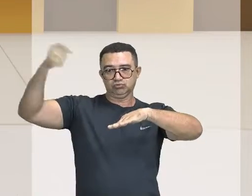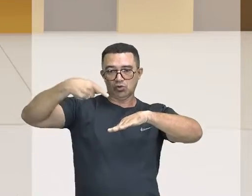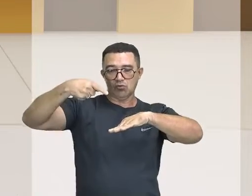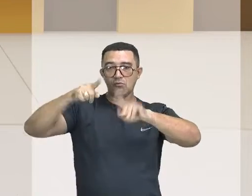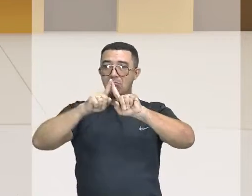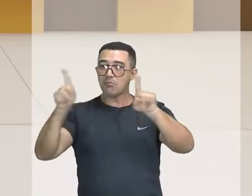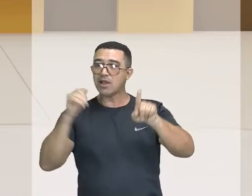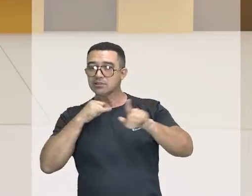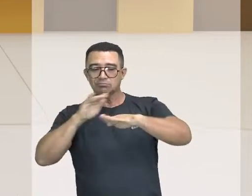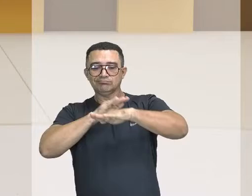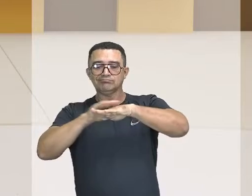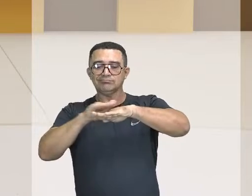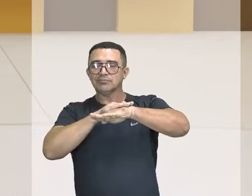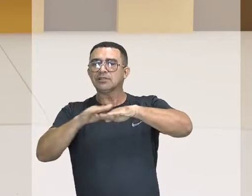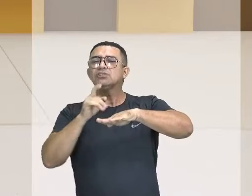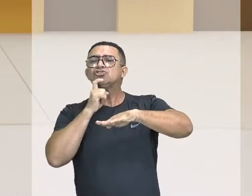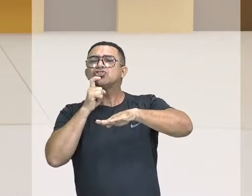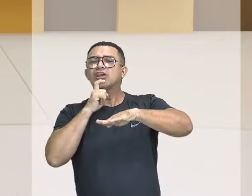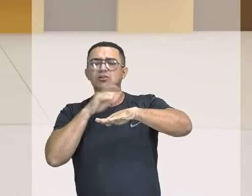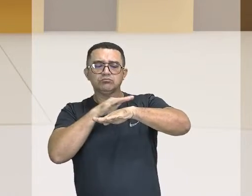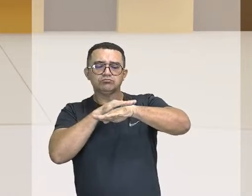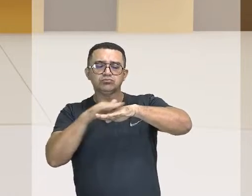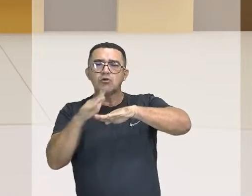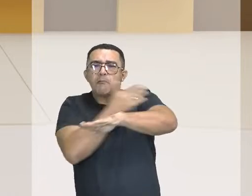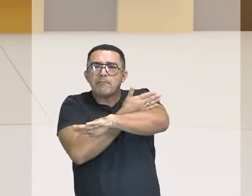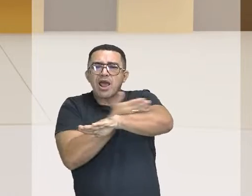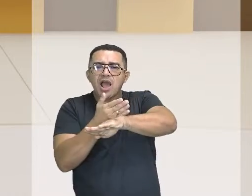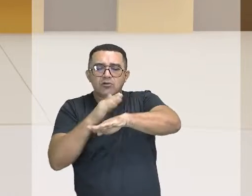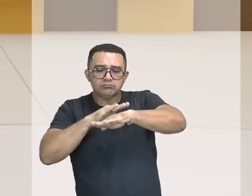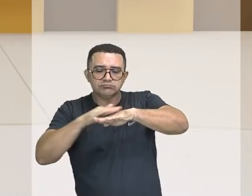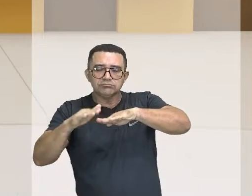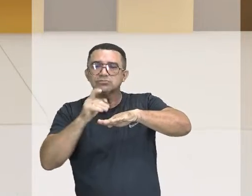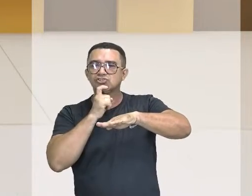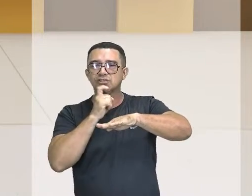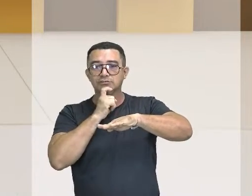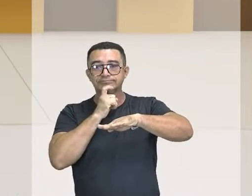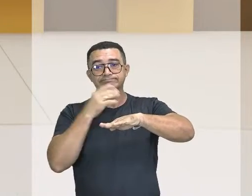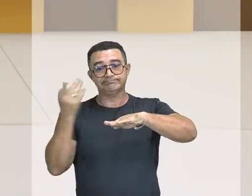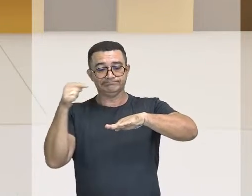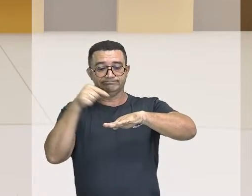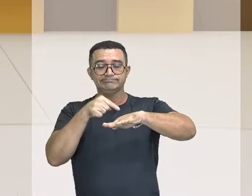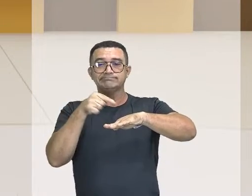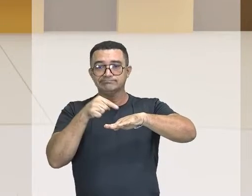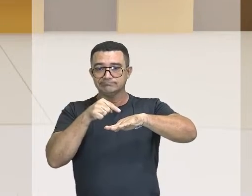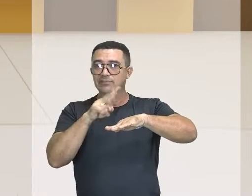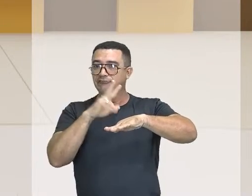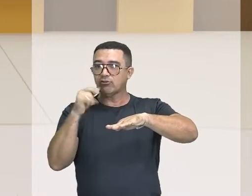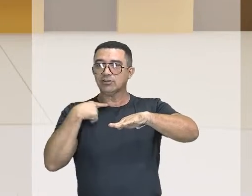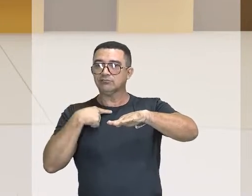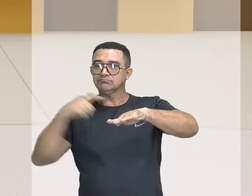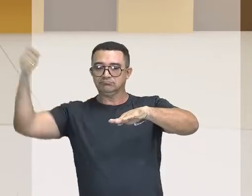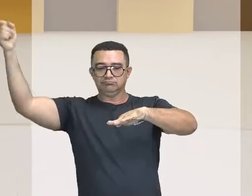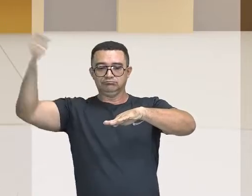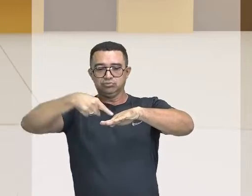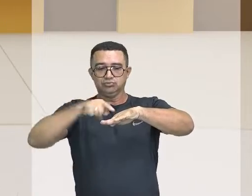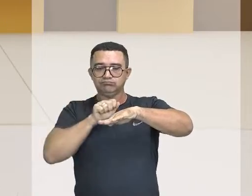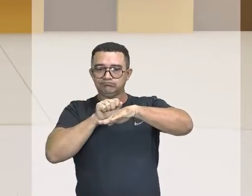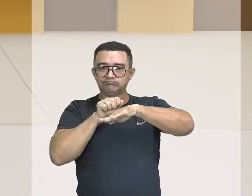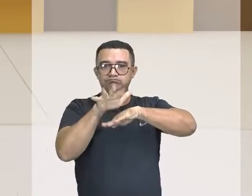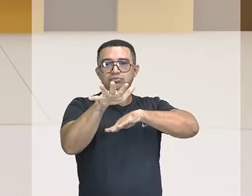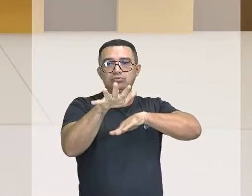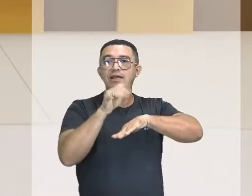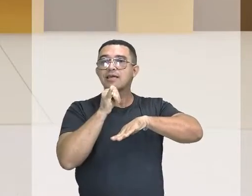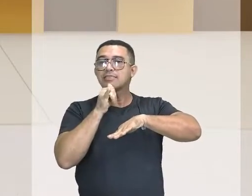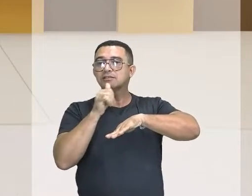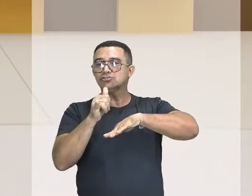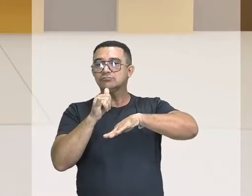nós temos uma cobertura de gelo, o que acontece? Normalmente, essa cobertura de gelo vai refletir essa energia,